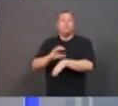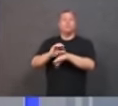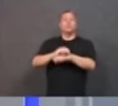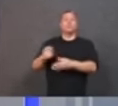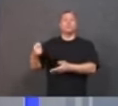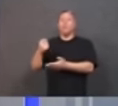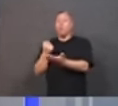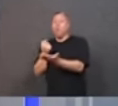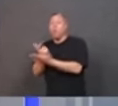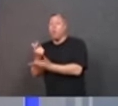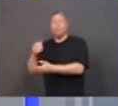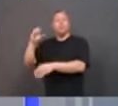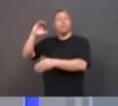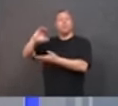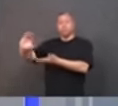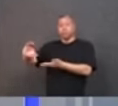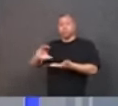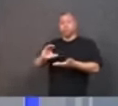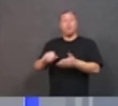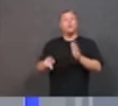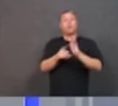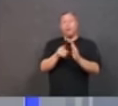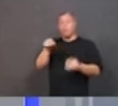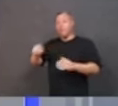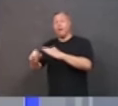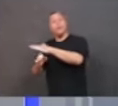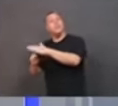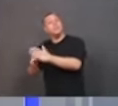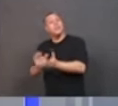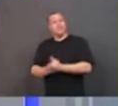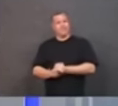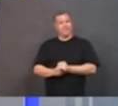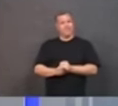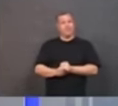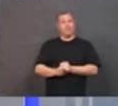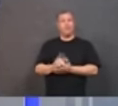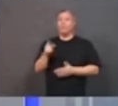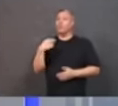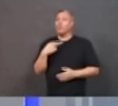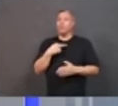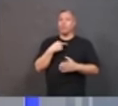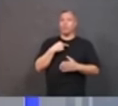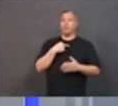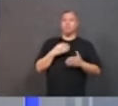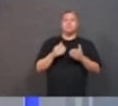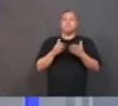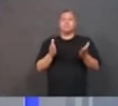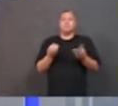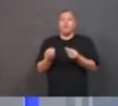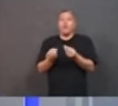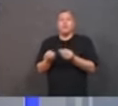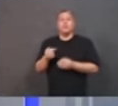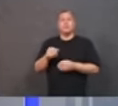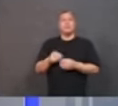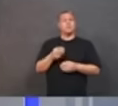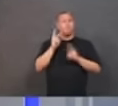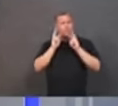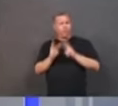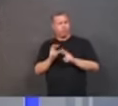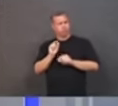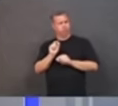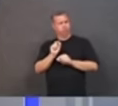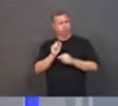compram um pacote das empresas. Então a gente não pode... nós temos de deixar um pouco o preconceito de lado e olhar com o olhar